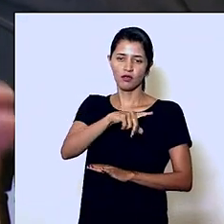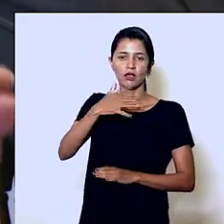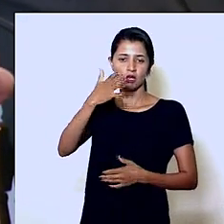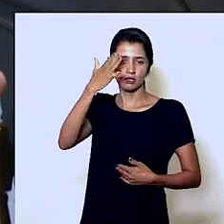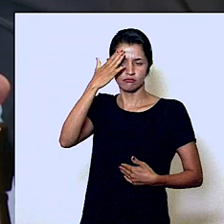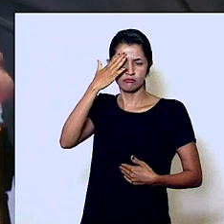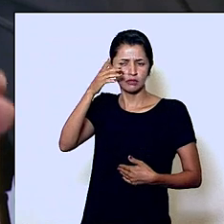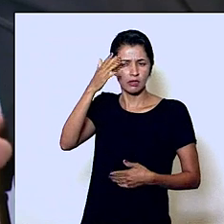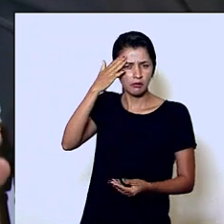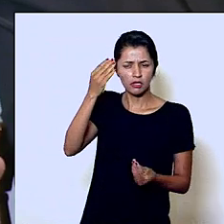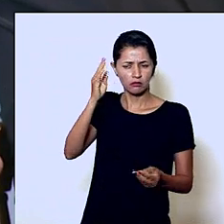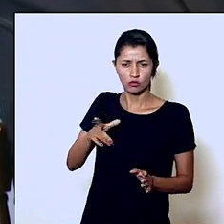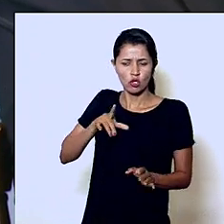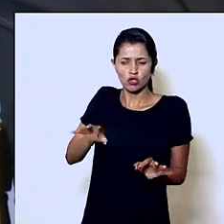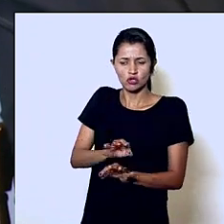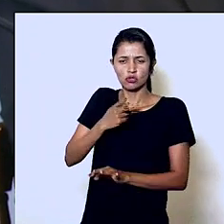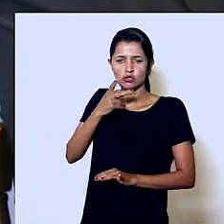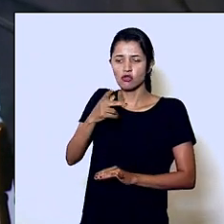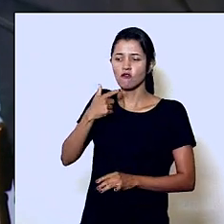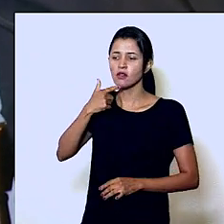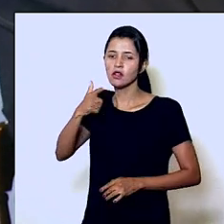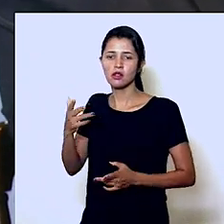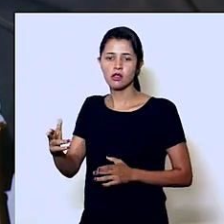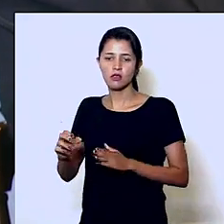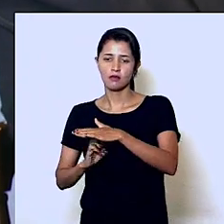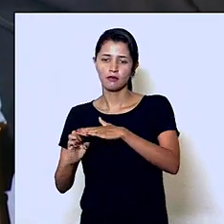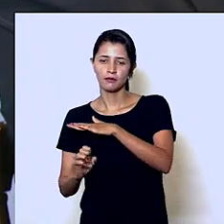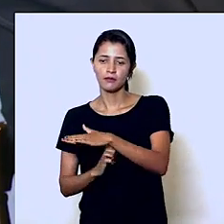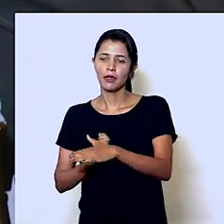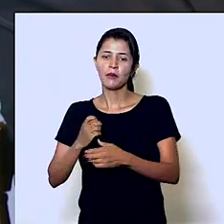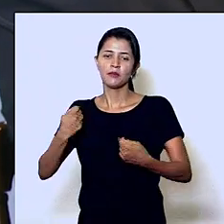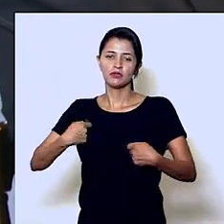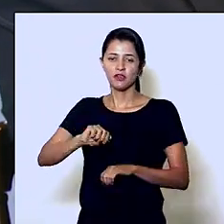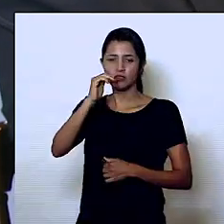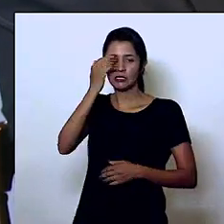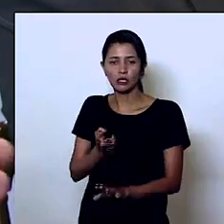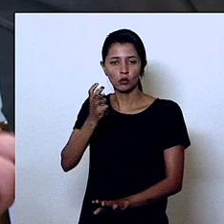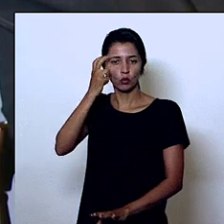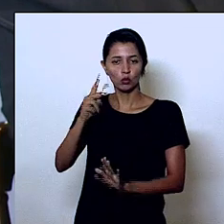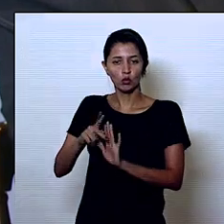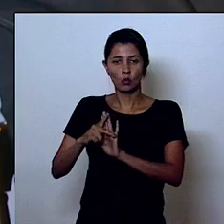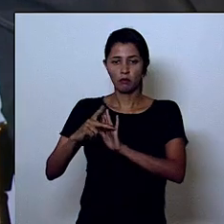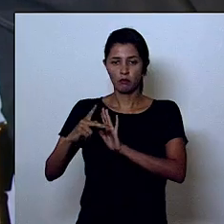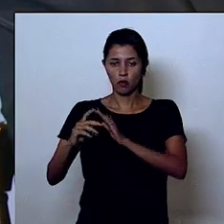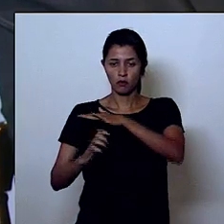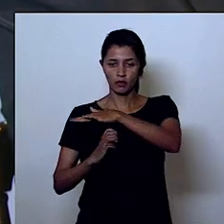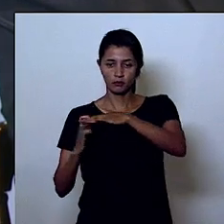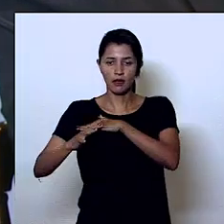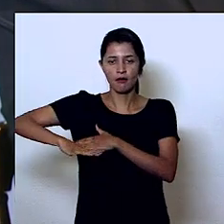não era só uma questão de falar a língua do empresariado, era fundamental entender a cultura empresarial, adotar